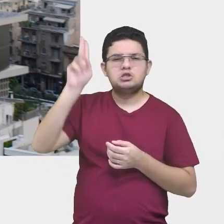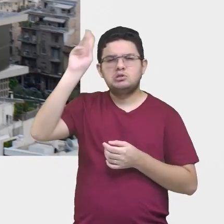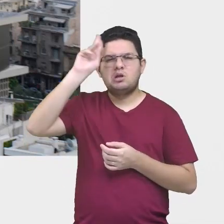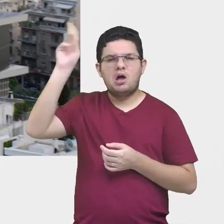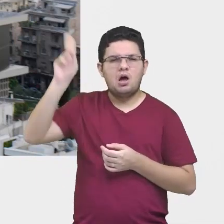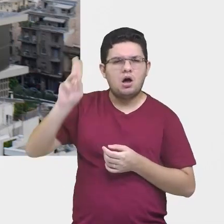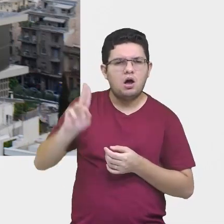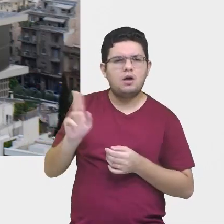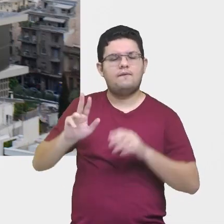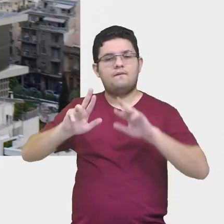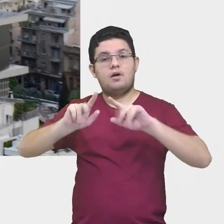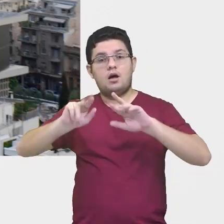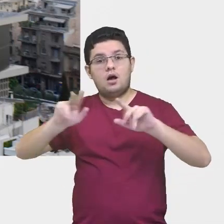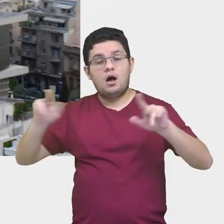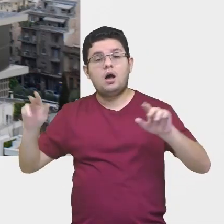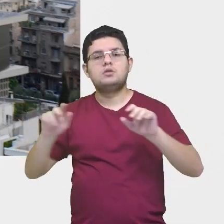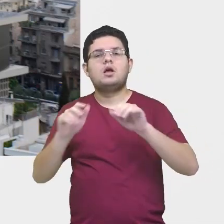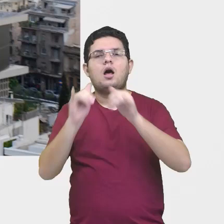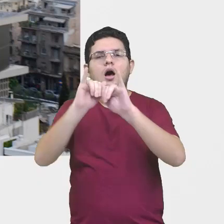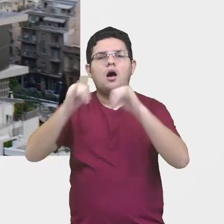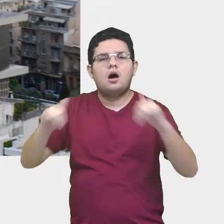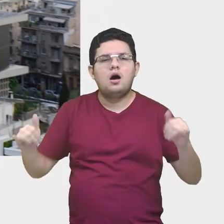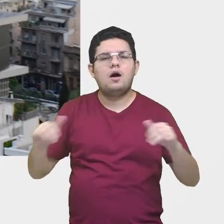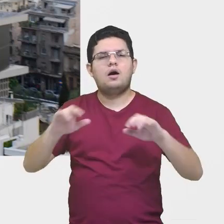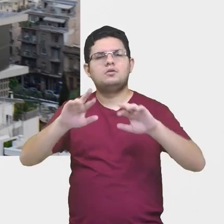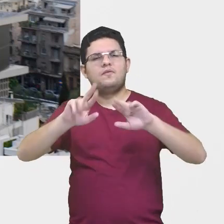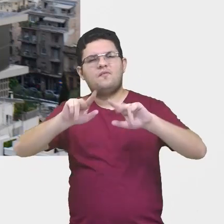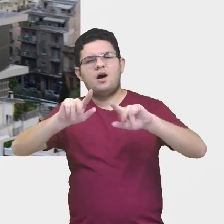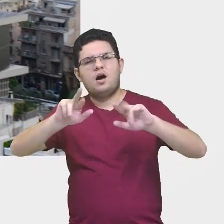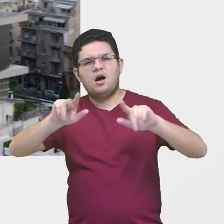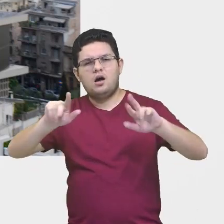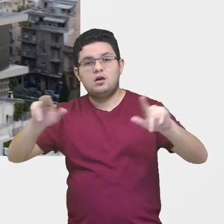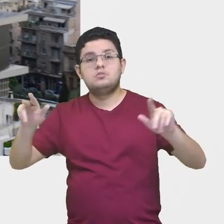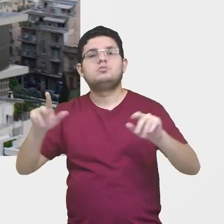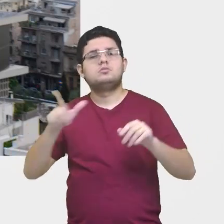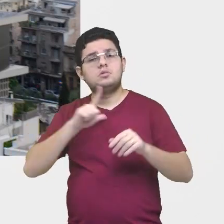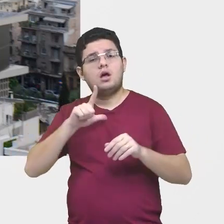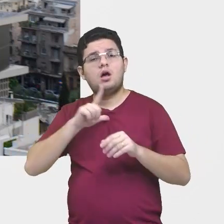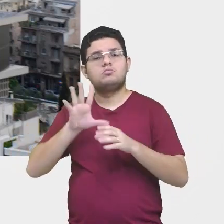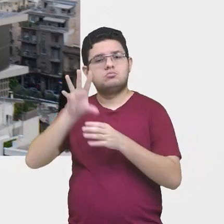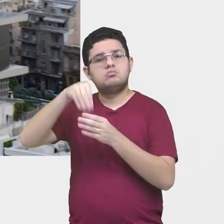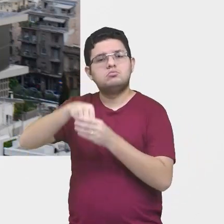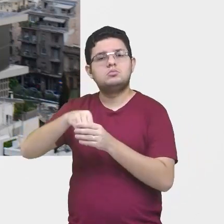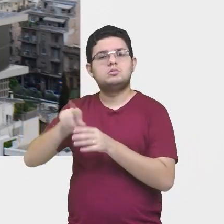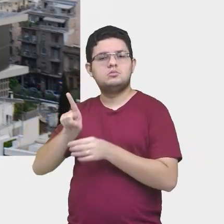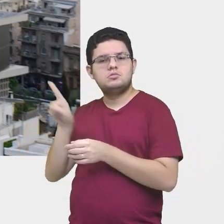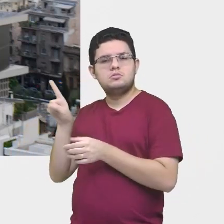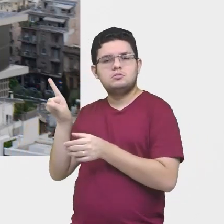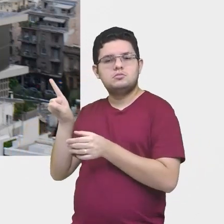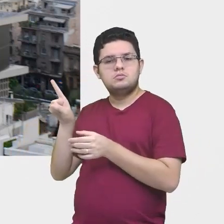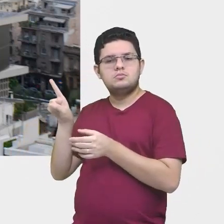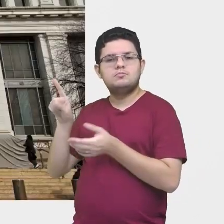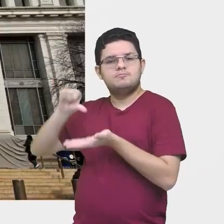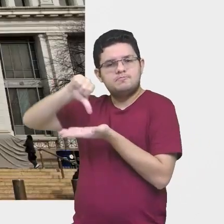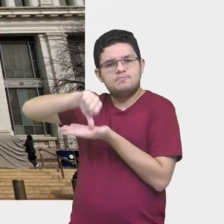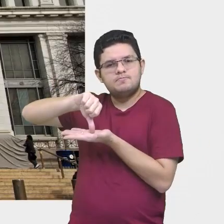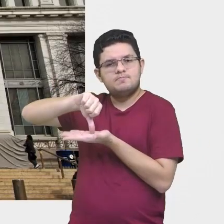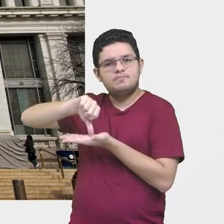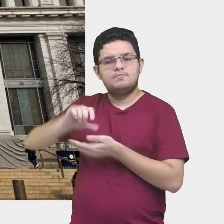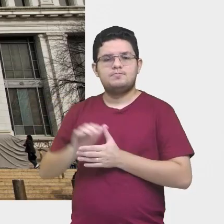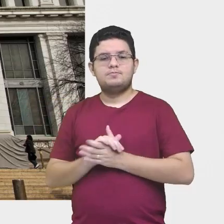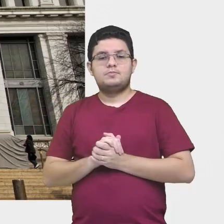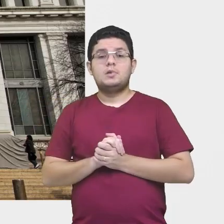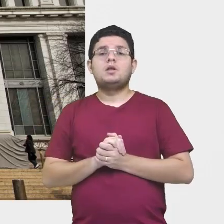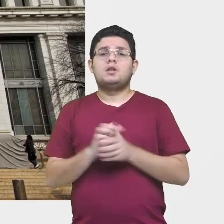muitas esculturas, obras de arte estão aí disponíveis no Museu da Acrópole. E a gente tem também, olha só,